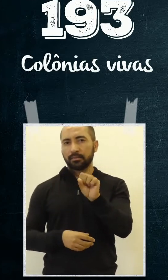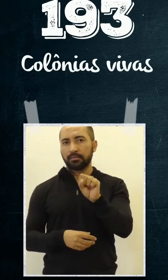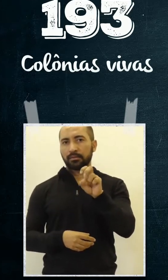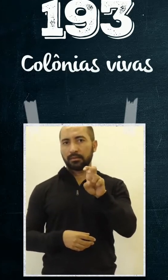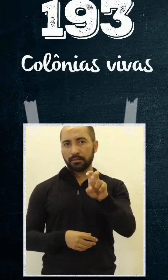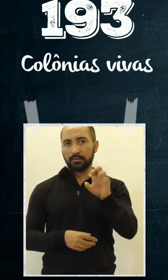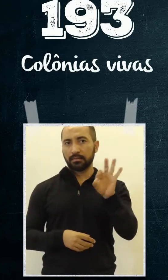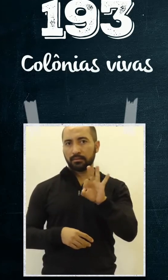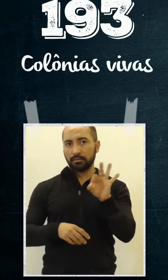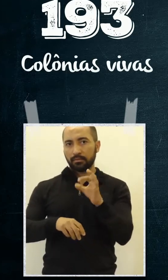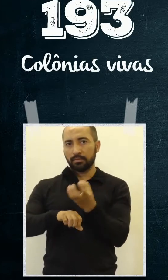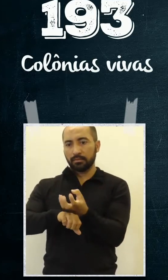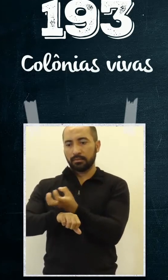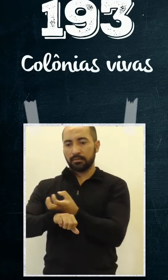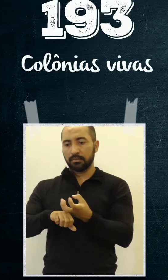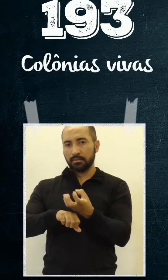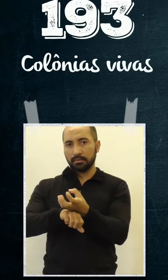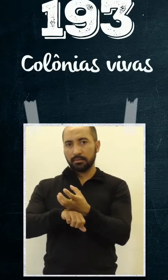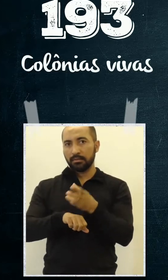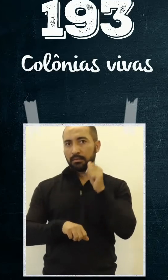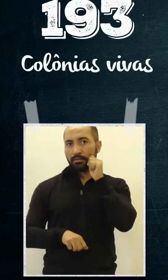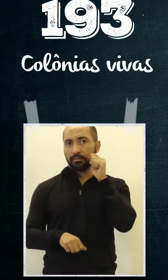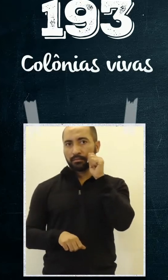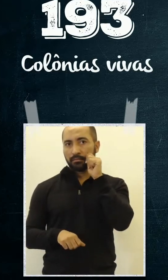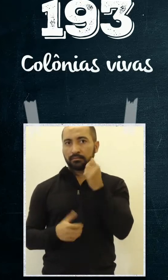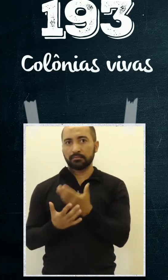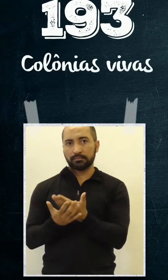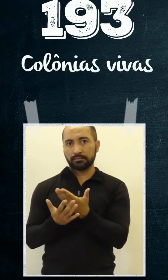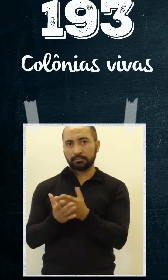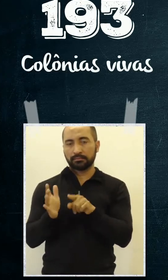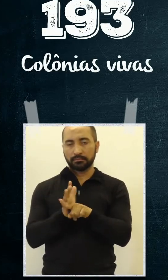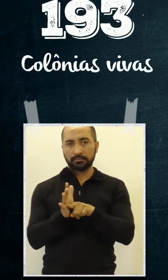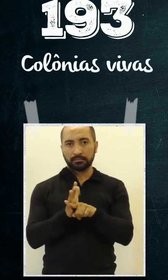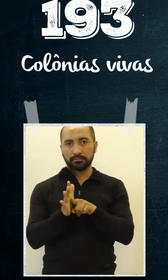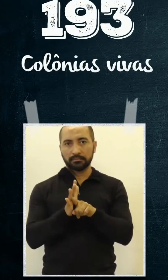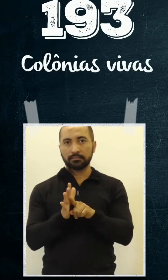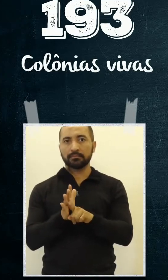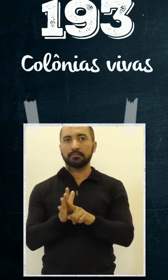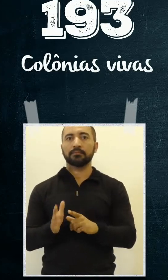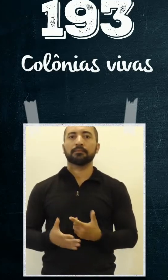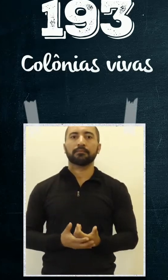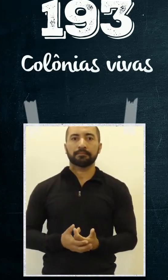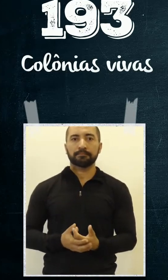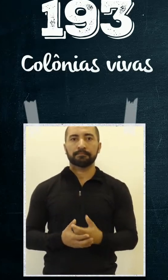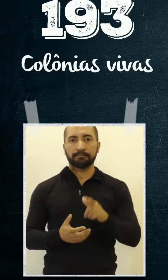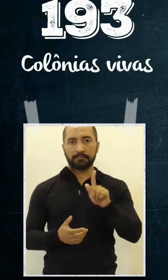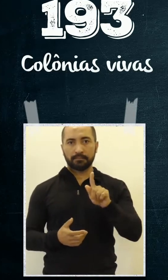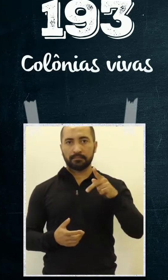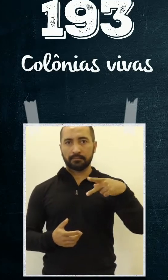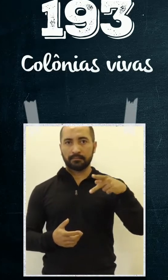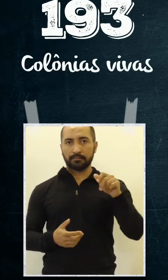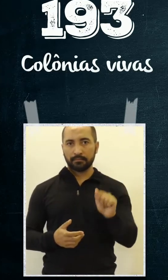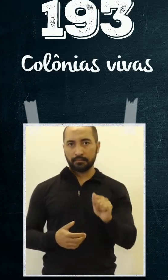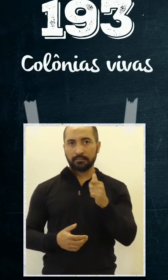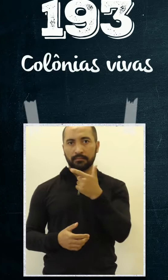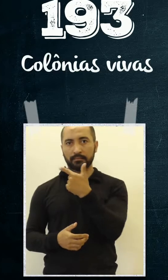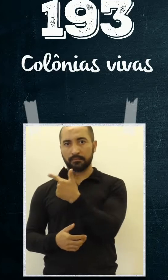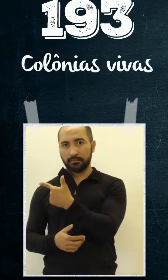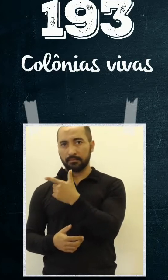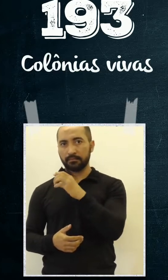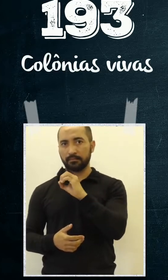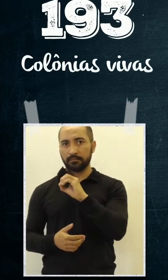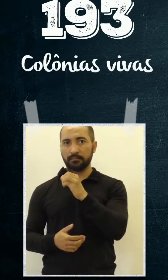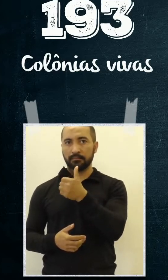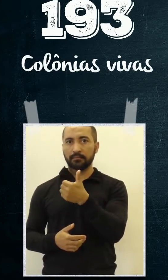em Alagoas. Estudos feitos pelo Grupo de Pesquisa em Antuzoários, GPA, entre julho de 2010 e janeiro de 2011, mensuraram